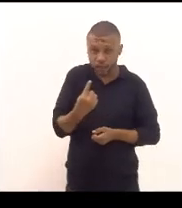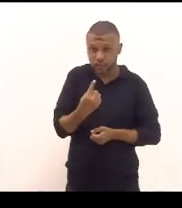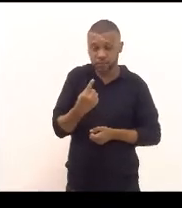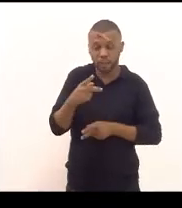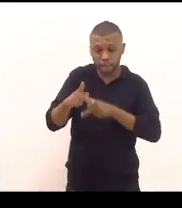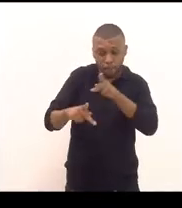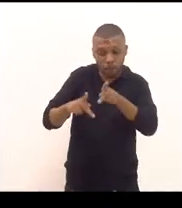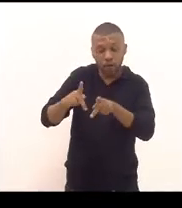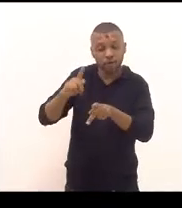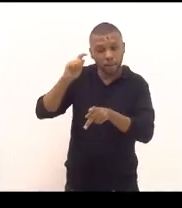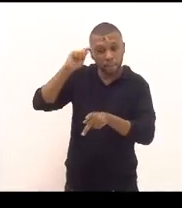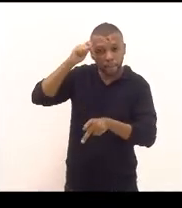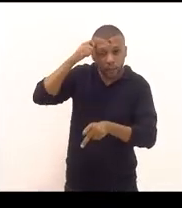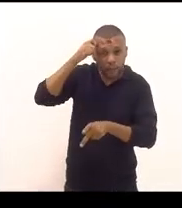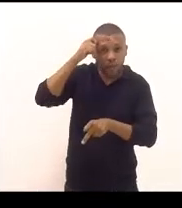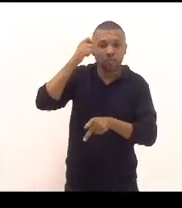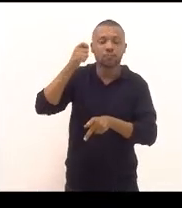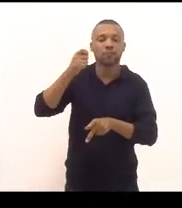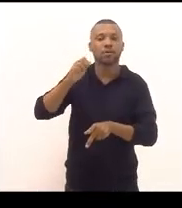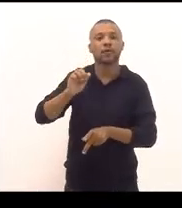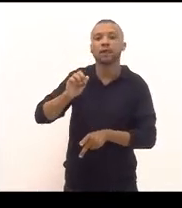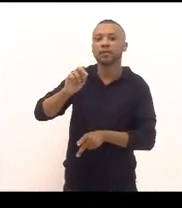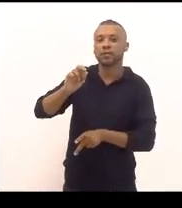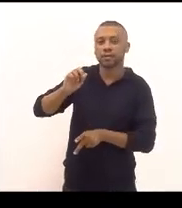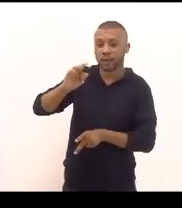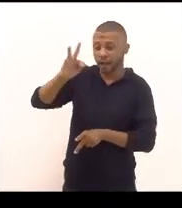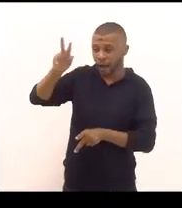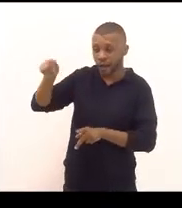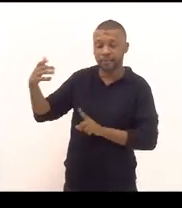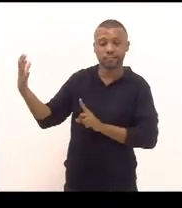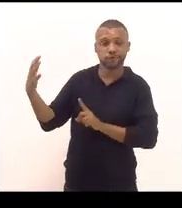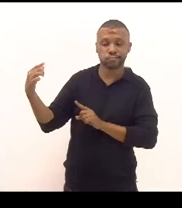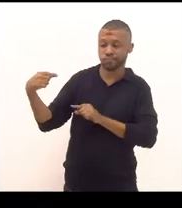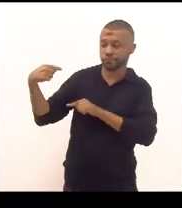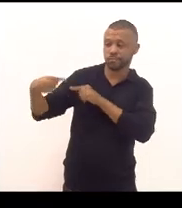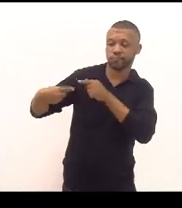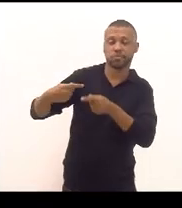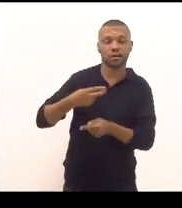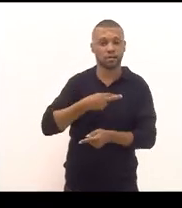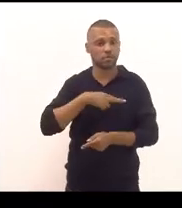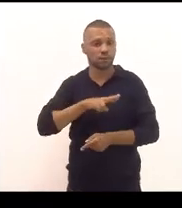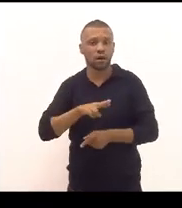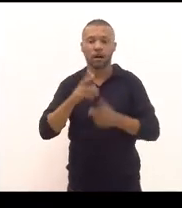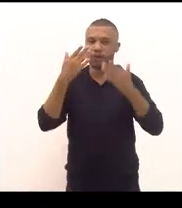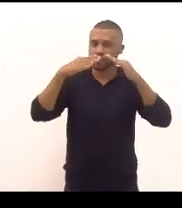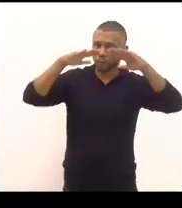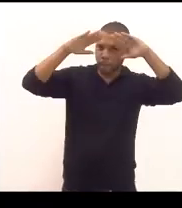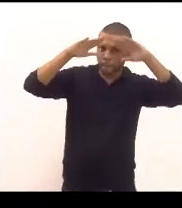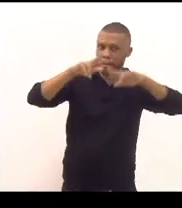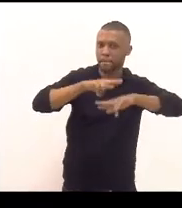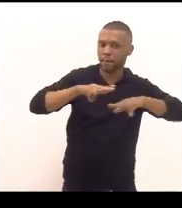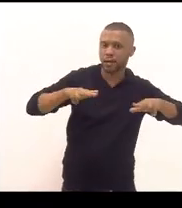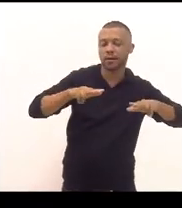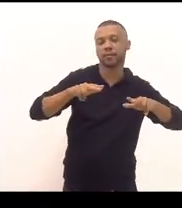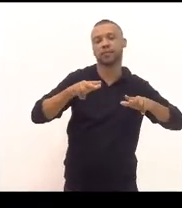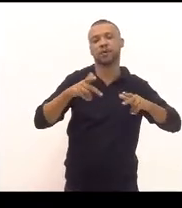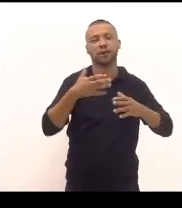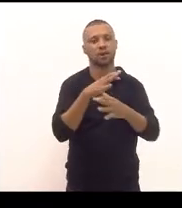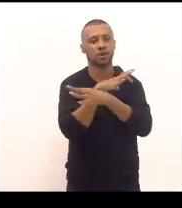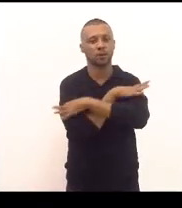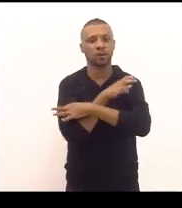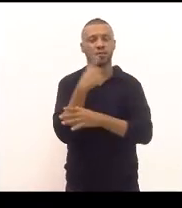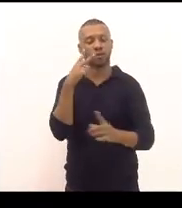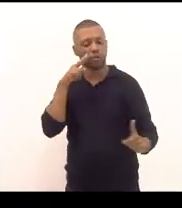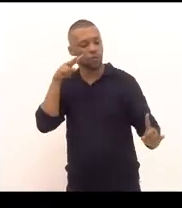povo preço das religiões de matrizes africanas que a gente olha para vocês reconheça no